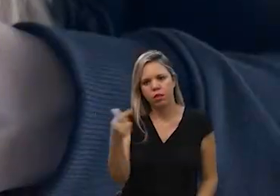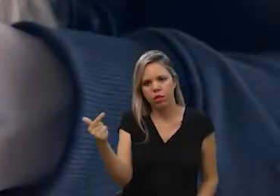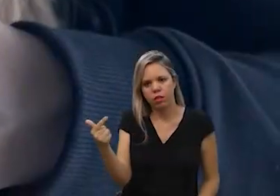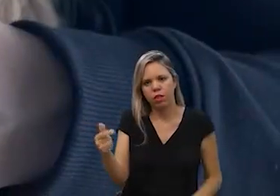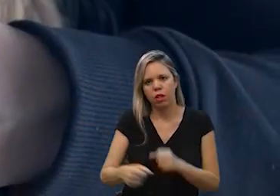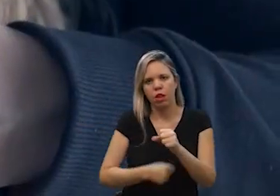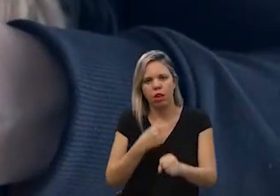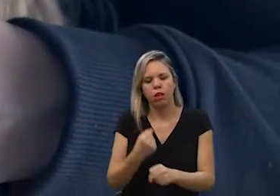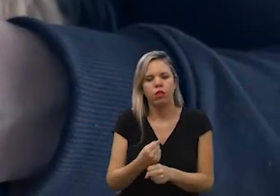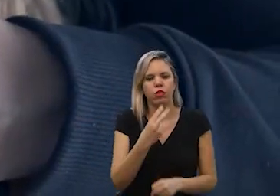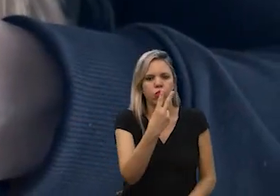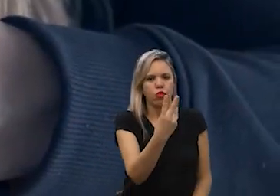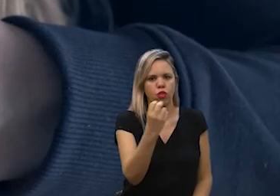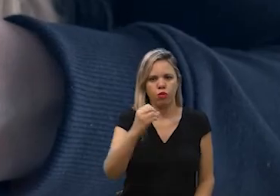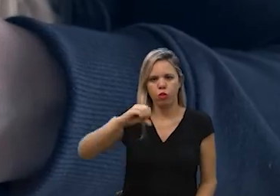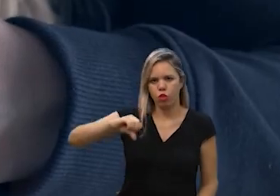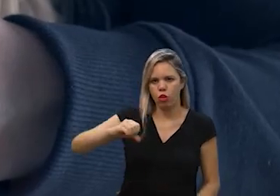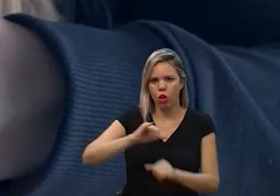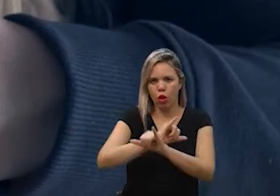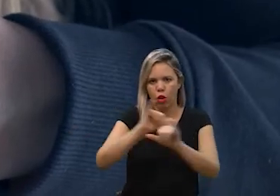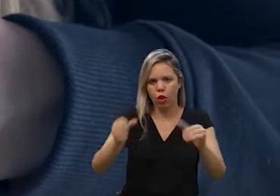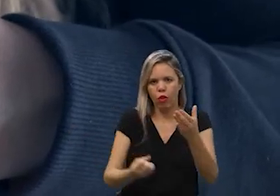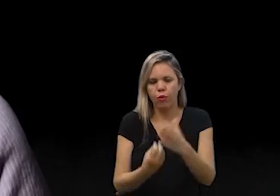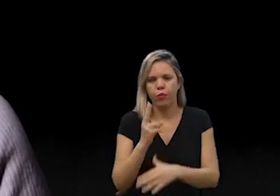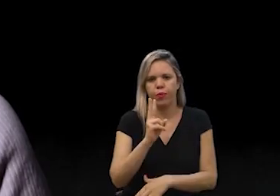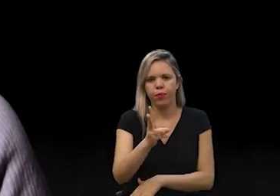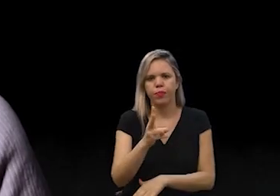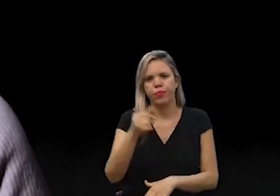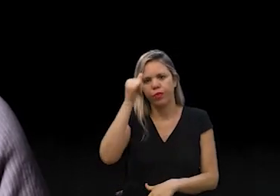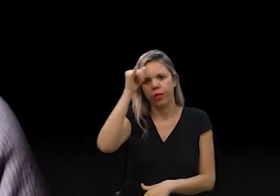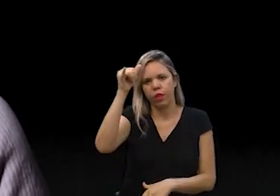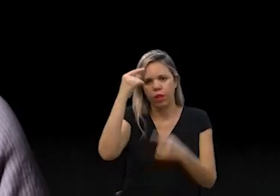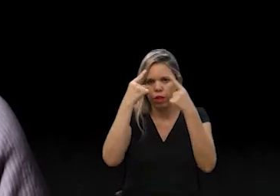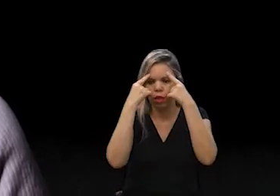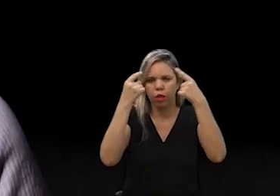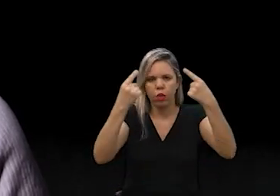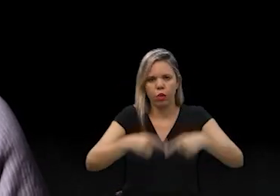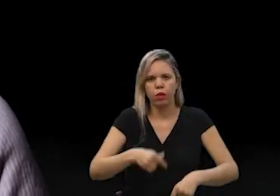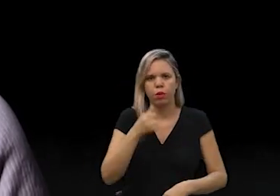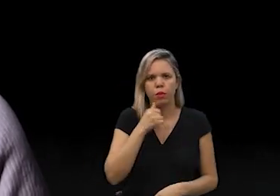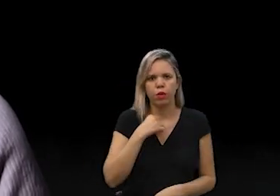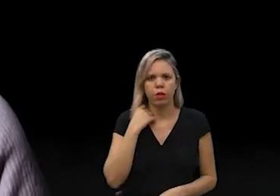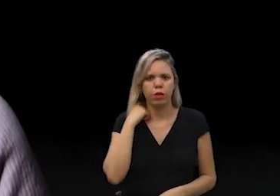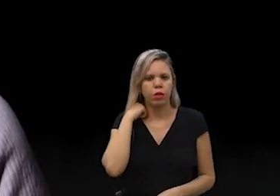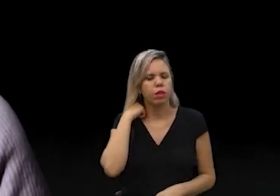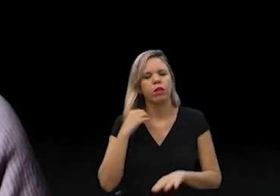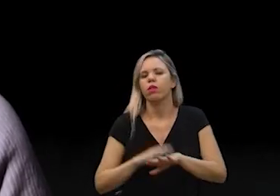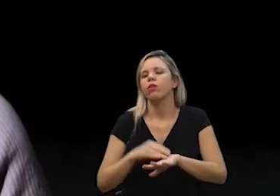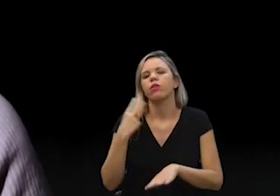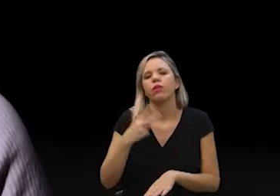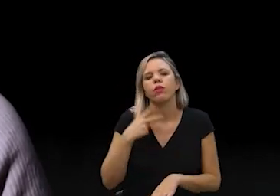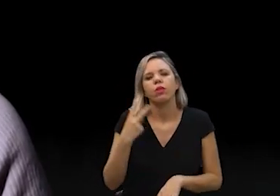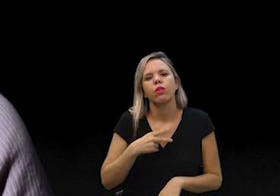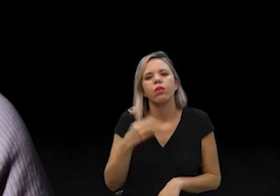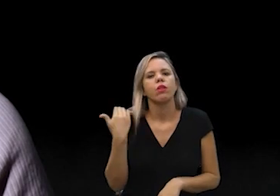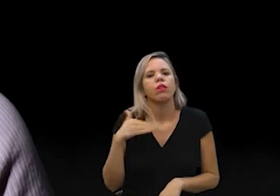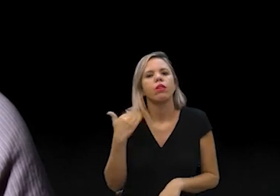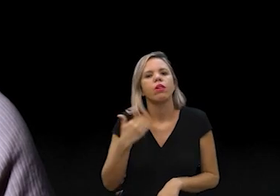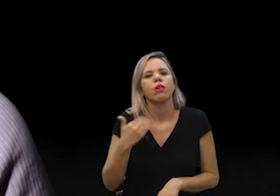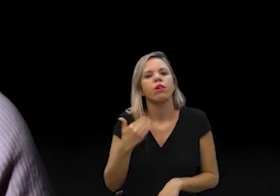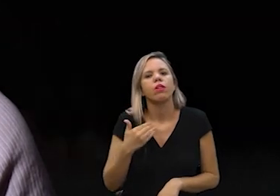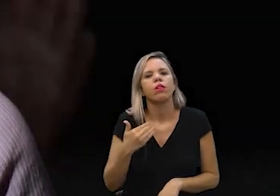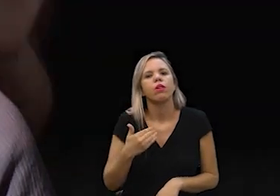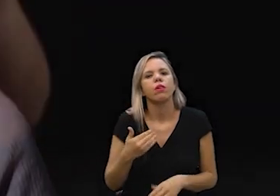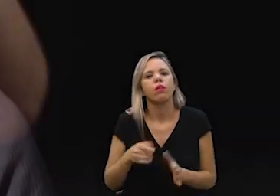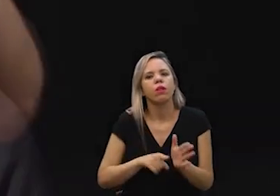13.732 de 2009, que cria a campanha permanente de combate à violência contra mulheres. De autoria da vereadora Mariana Conte, a